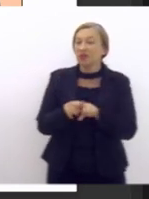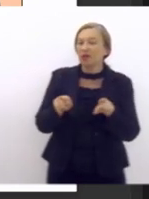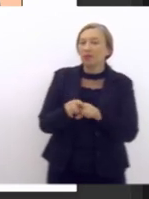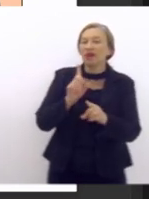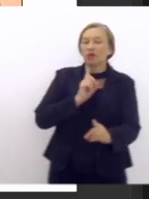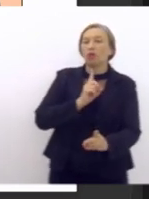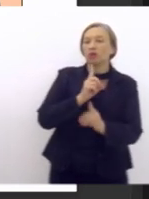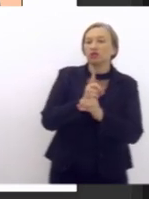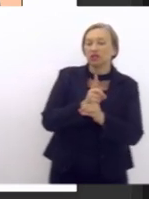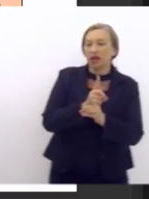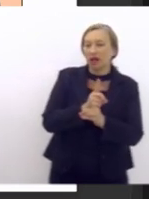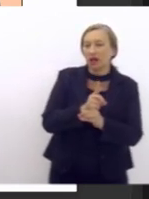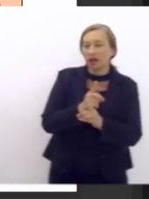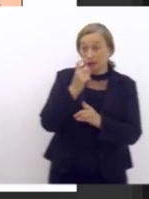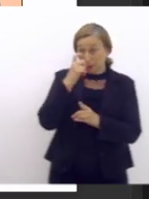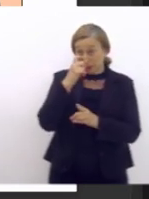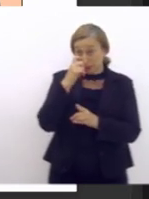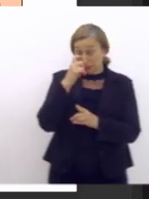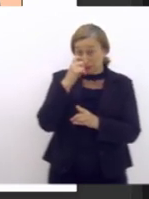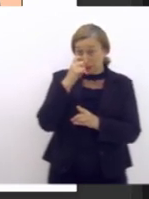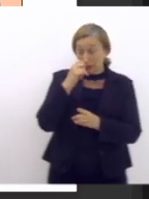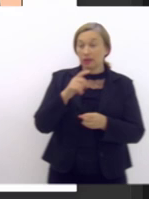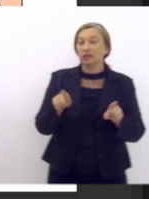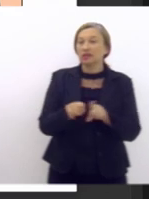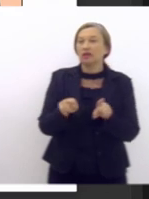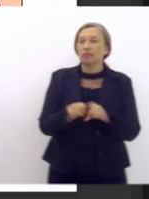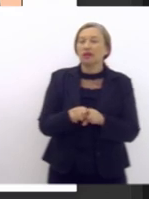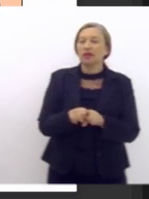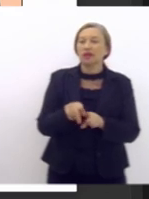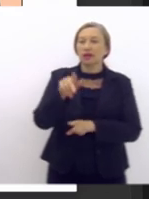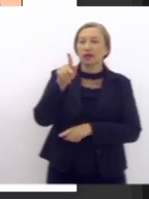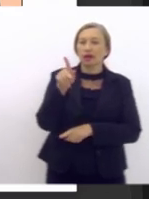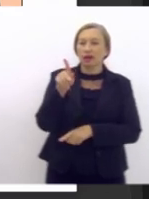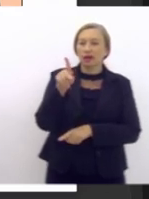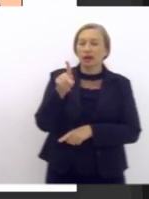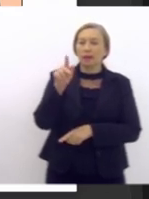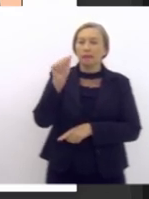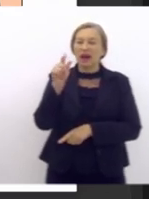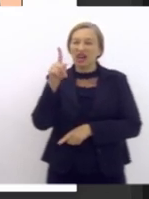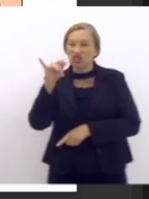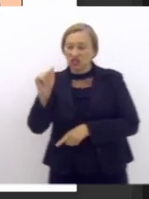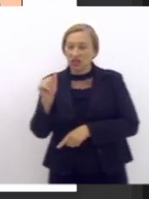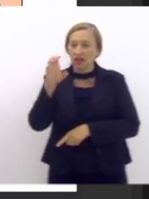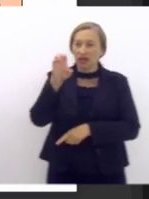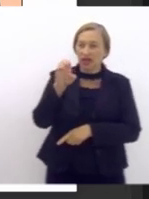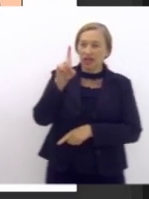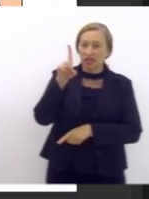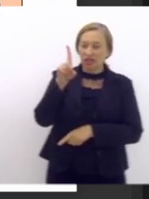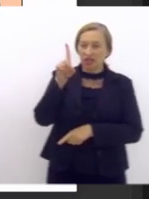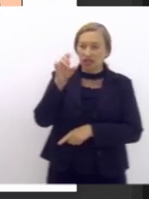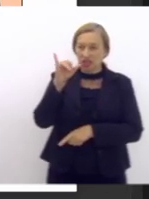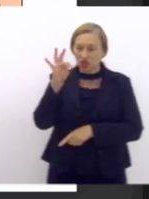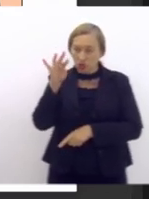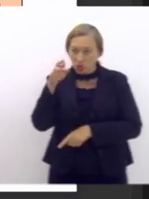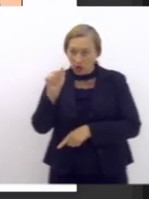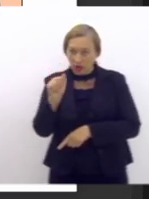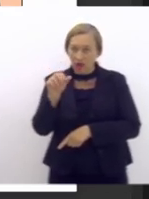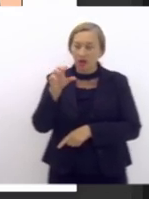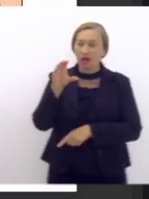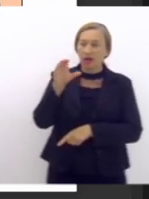comprada da Edições Câmara, a sua versão impressa, também na página da editora da Câmara, a preço de custo, né? O preço de custo de